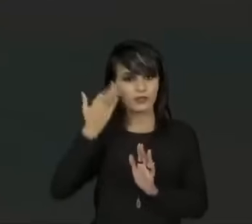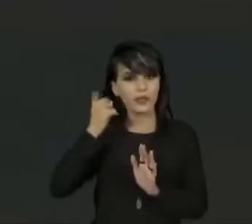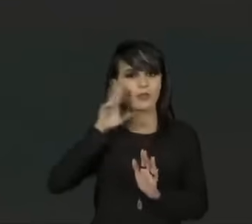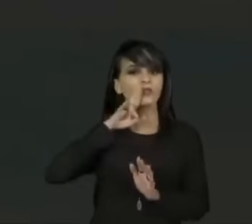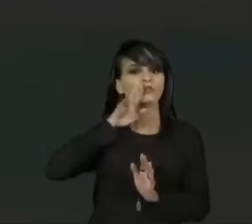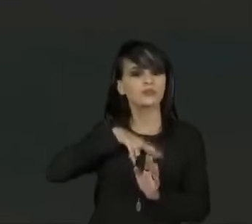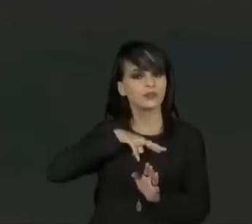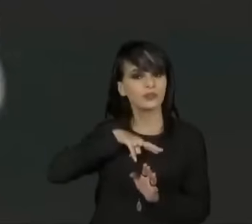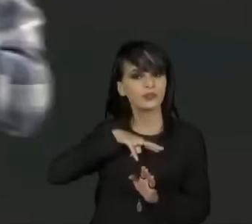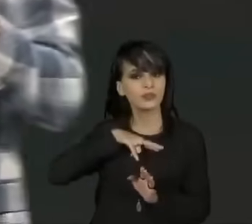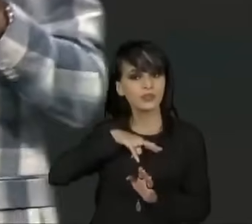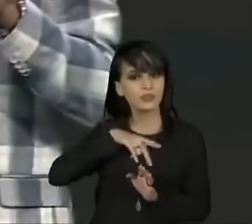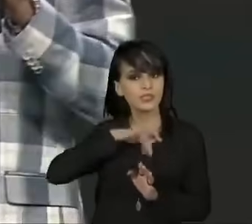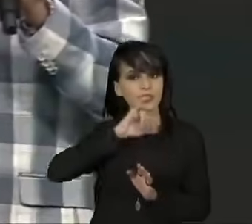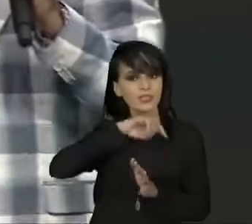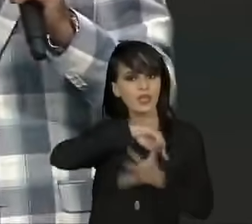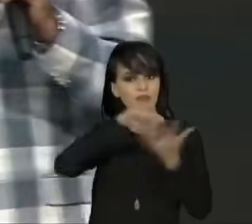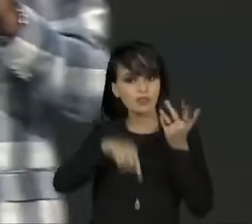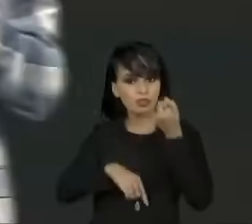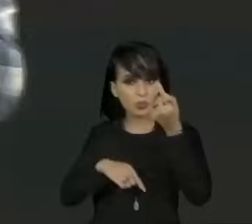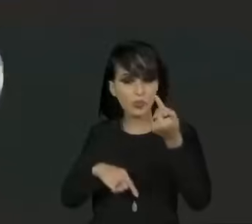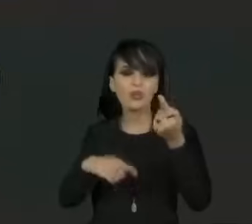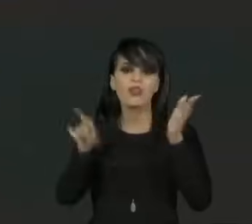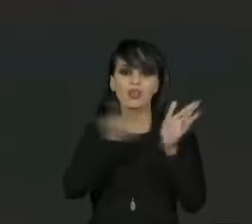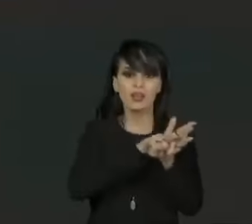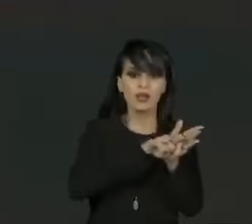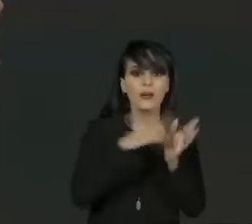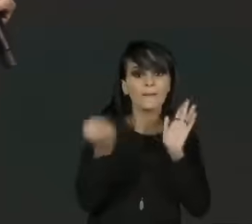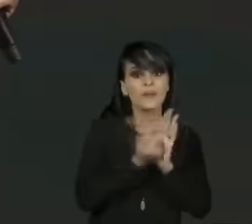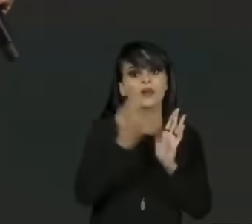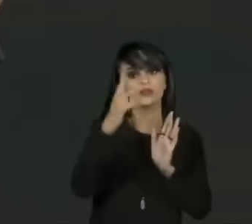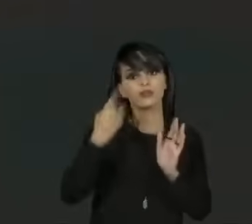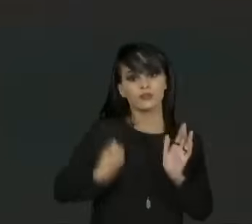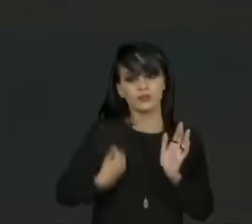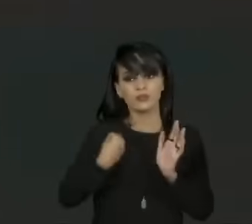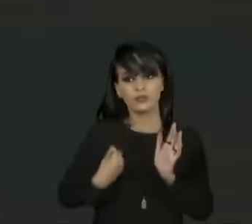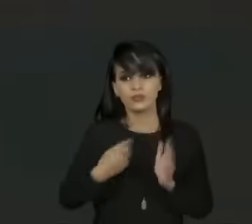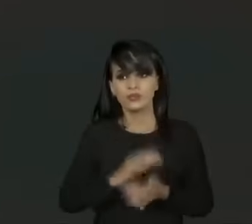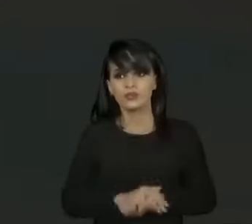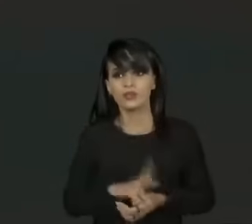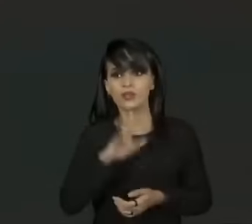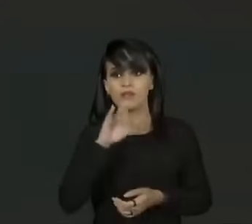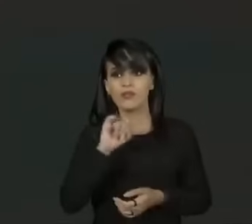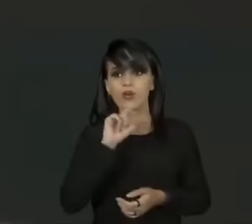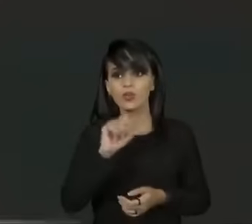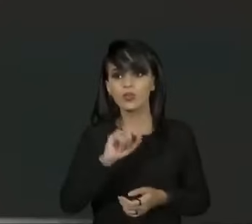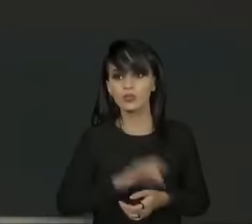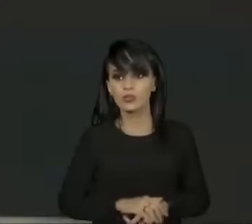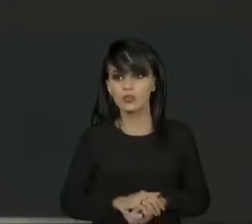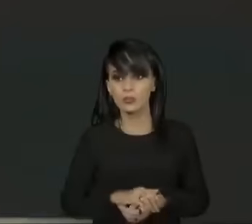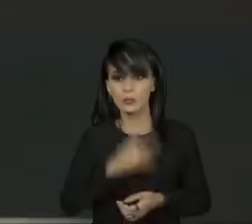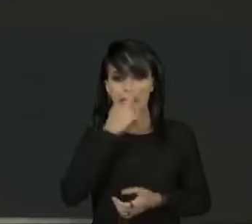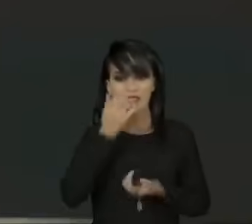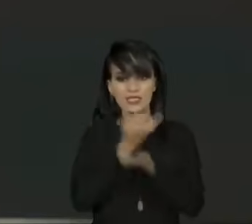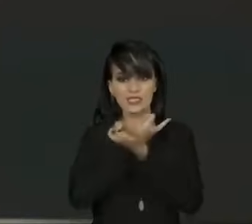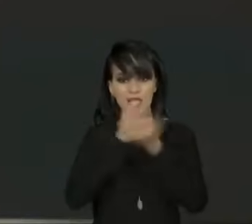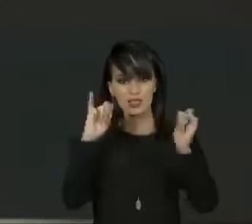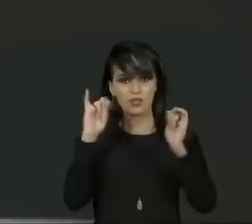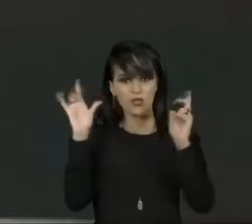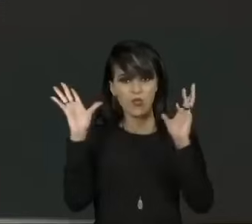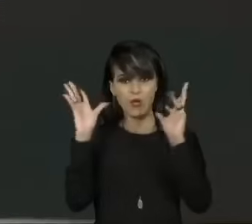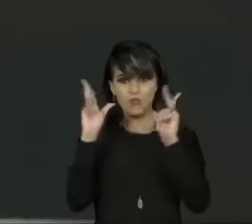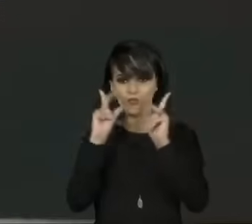resultado se essas coisas negativas forem a marca da sua vida vai consumir suas energias